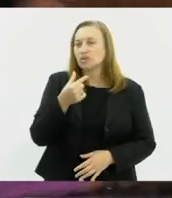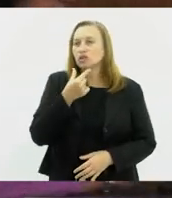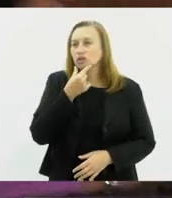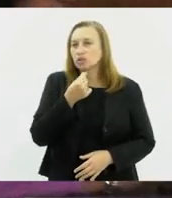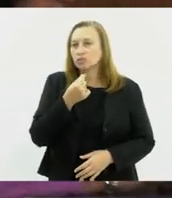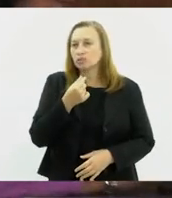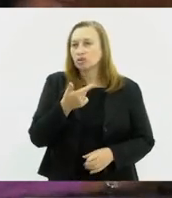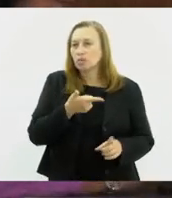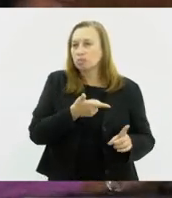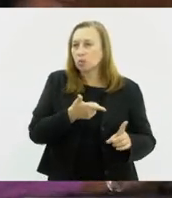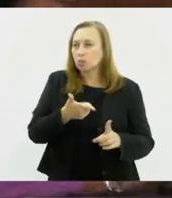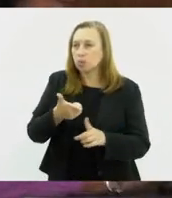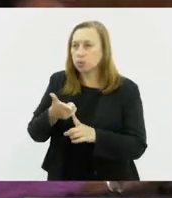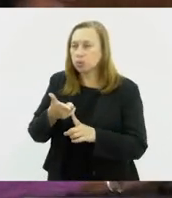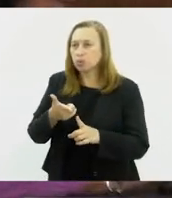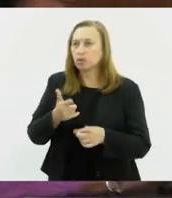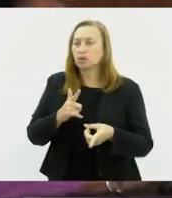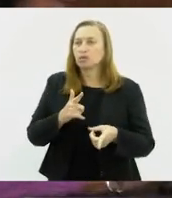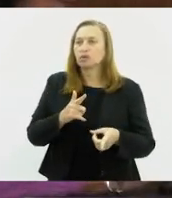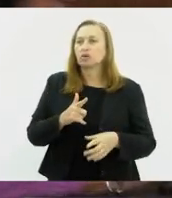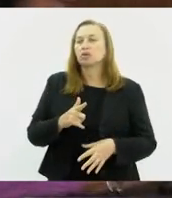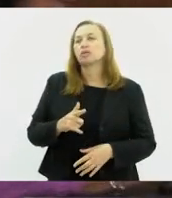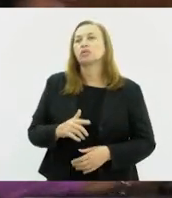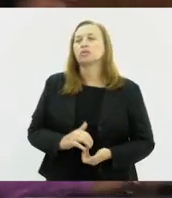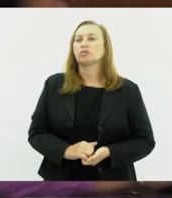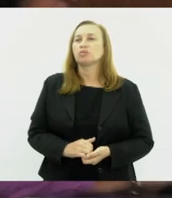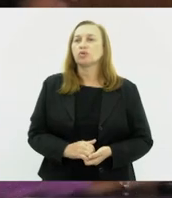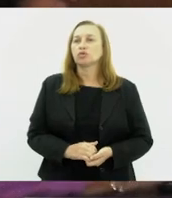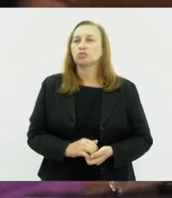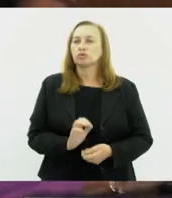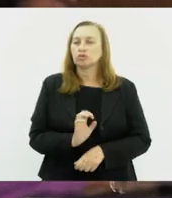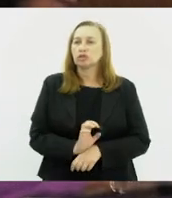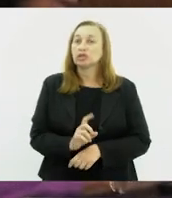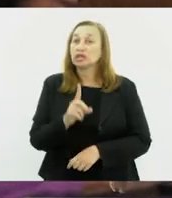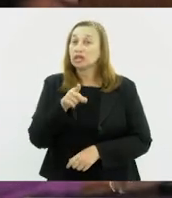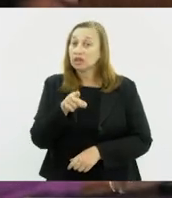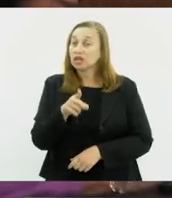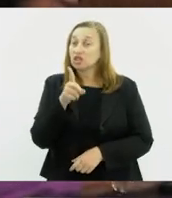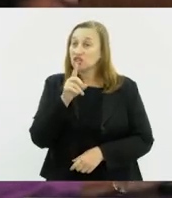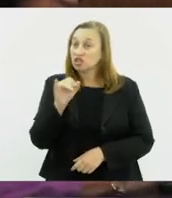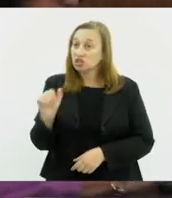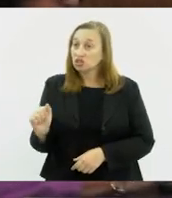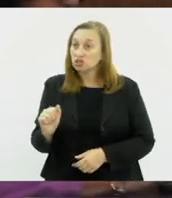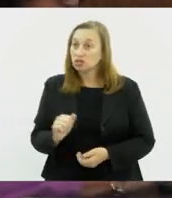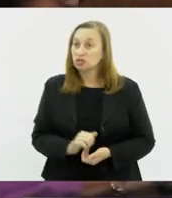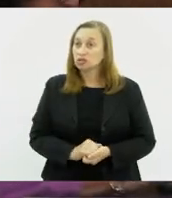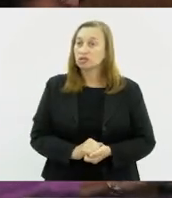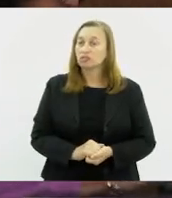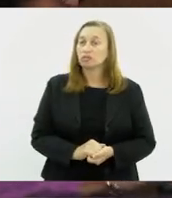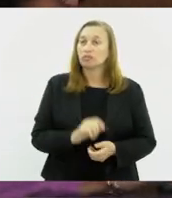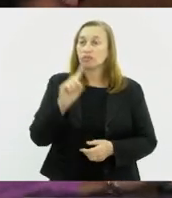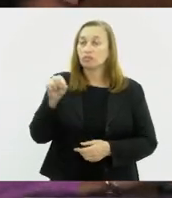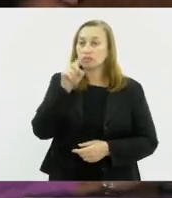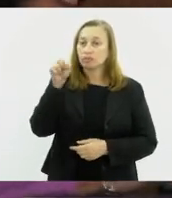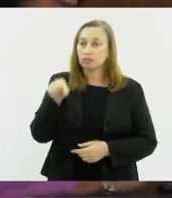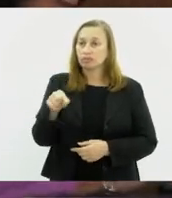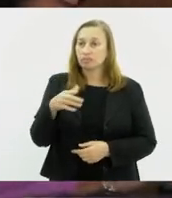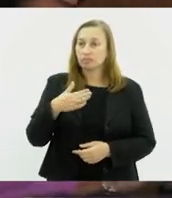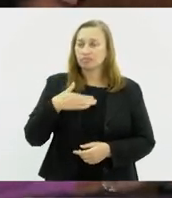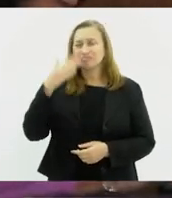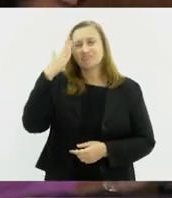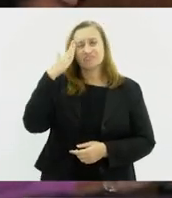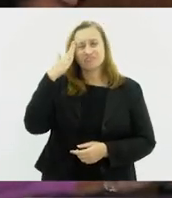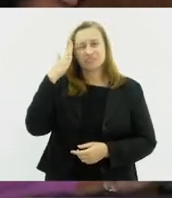alvejado foi assassinado pelo Estado então naquele dia e Surgiu uma interrogação na minha cabeça que é